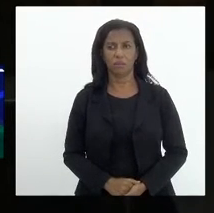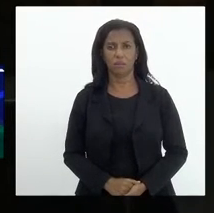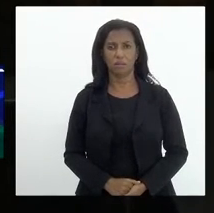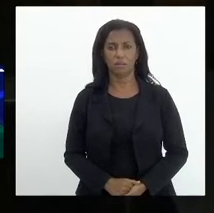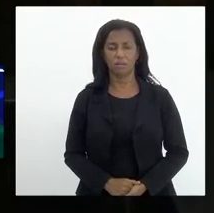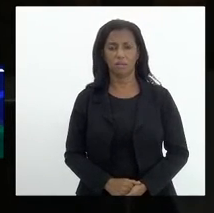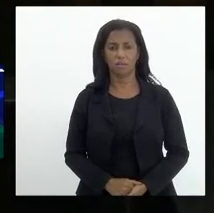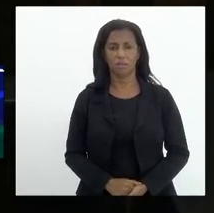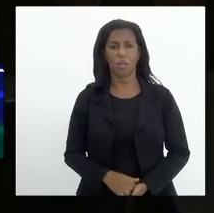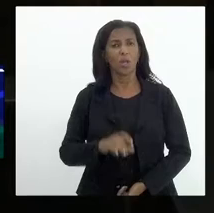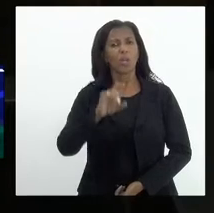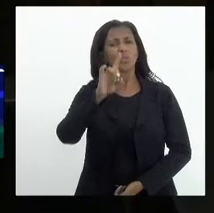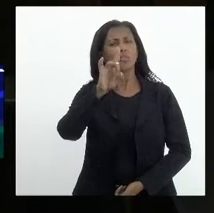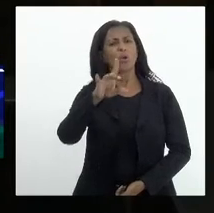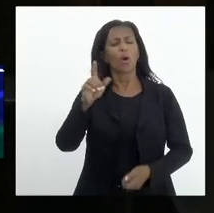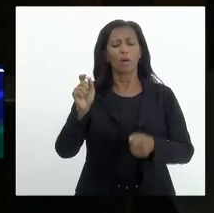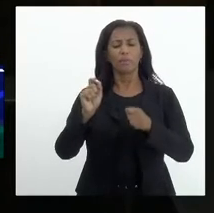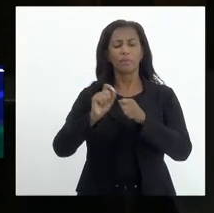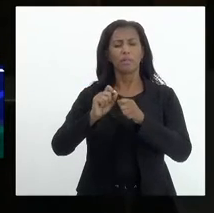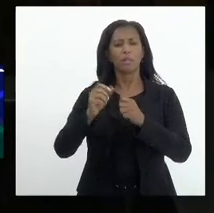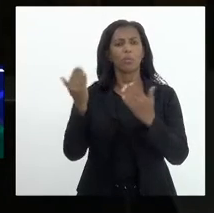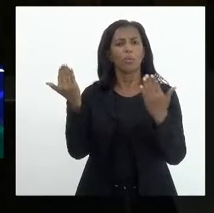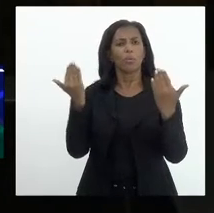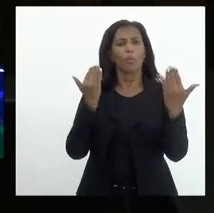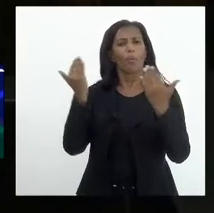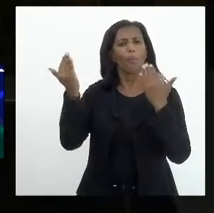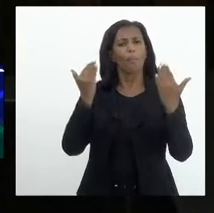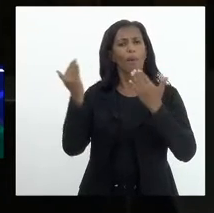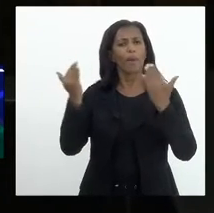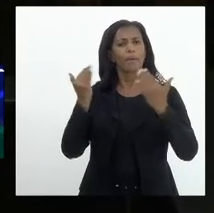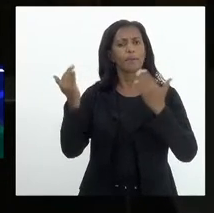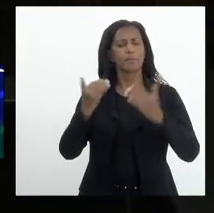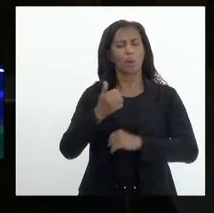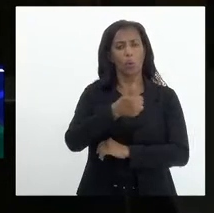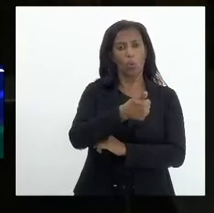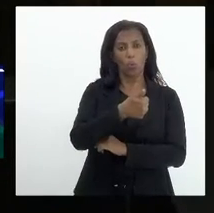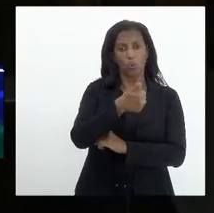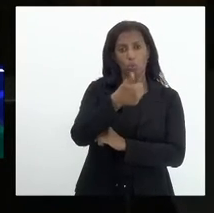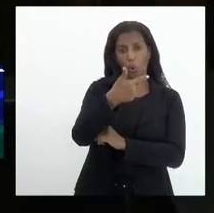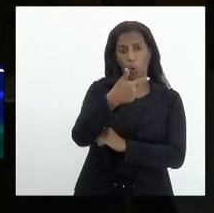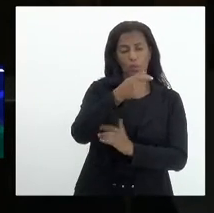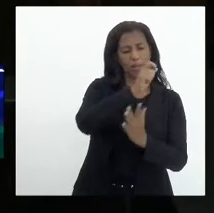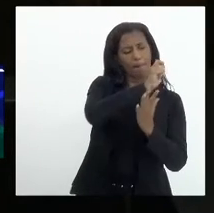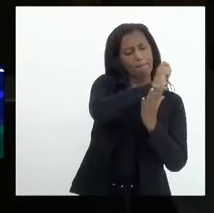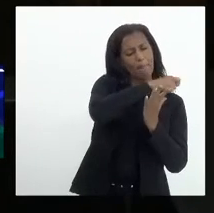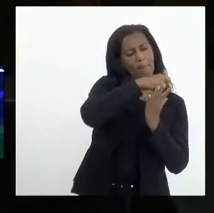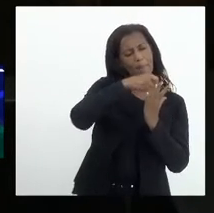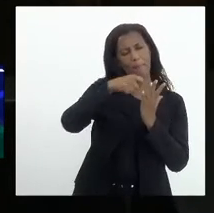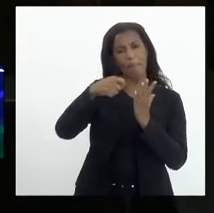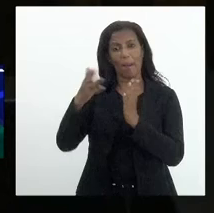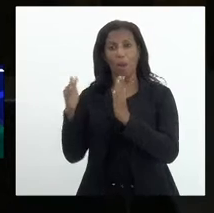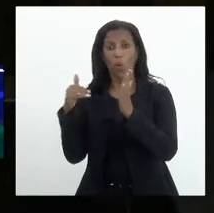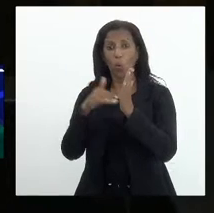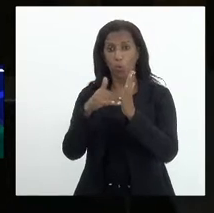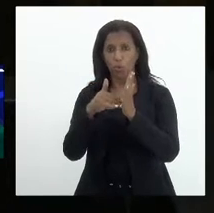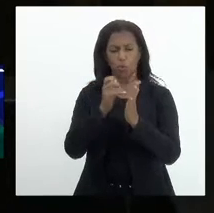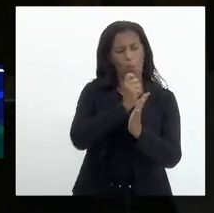fazer uma comparação. Últimos 12 meses, deputada Tia Ju, últimos 12